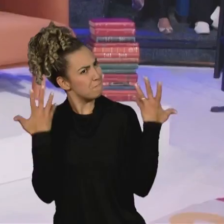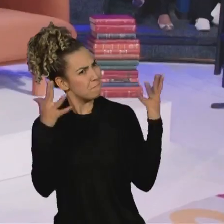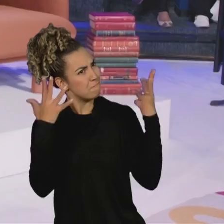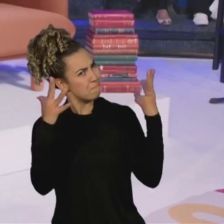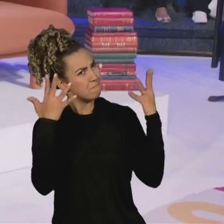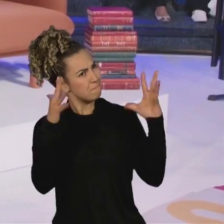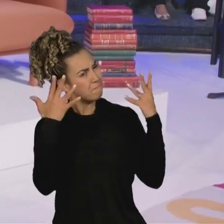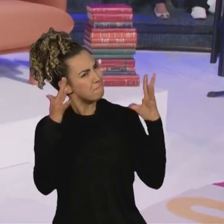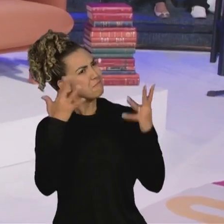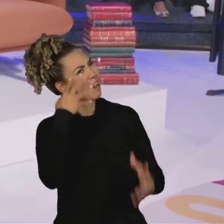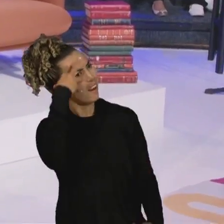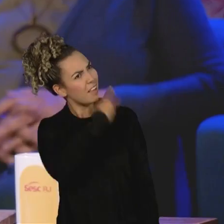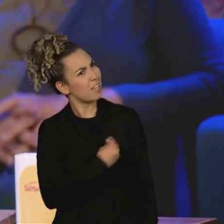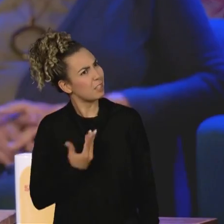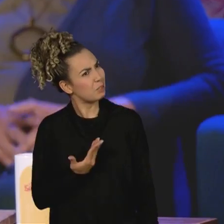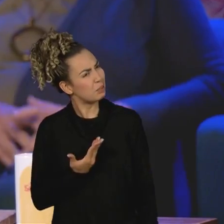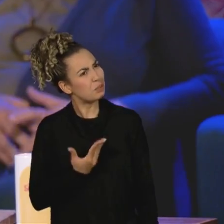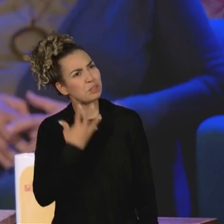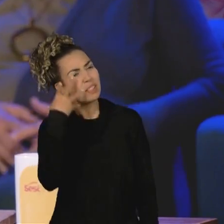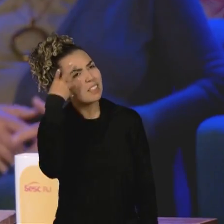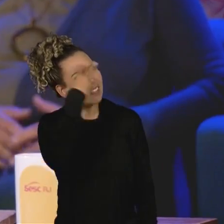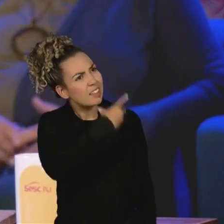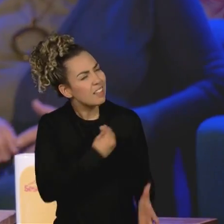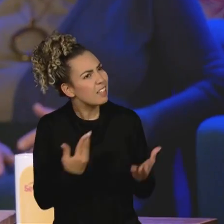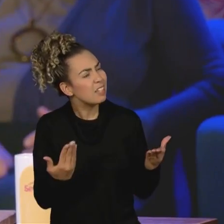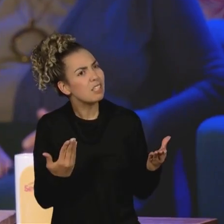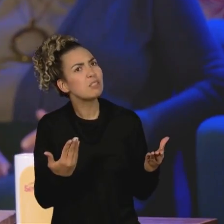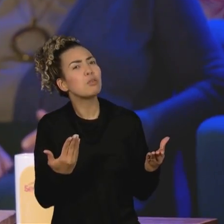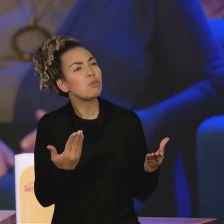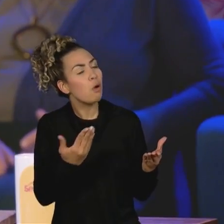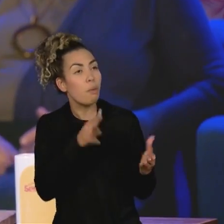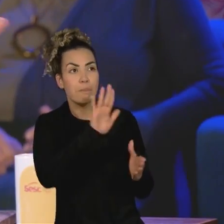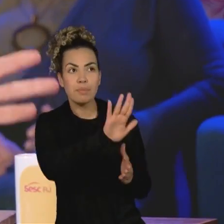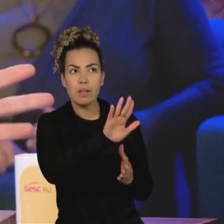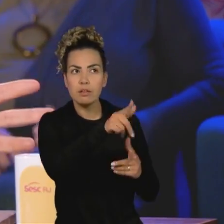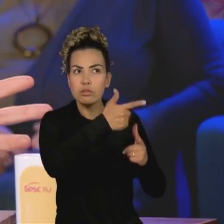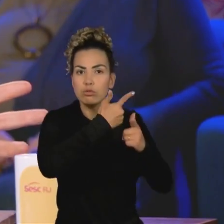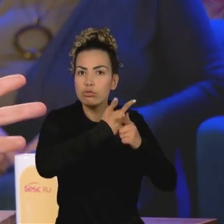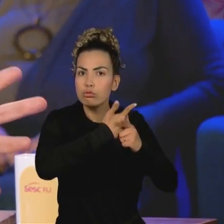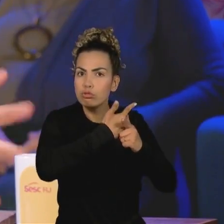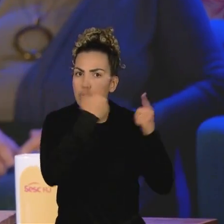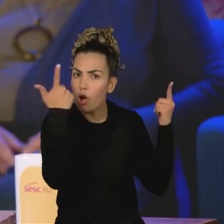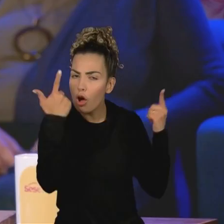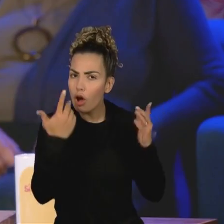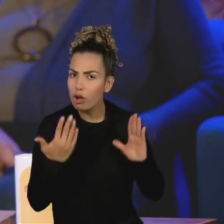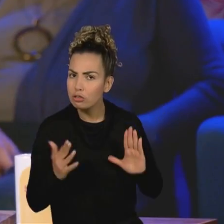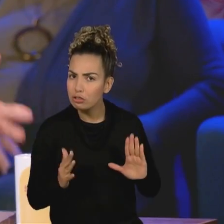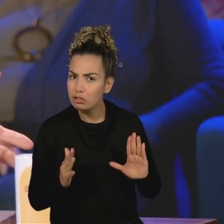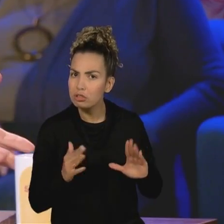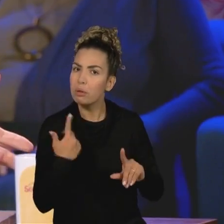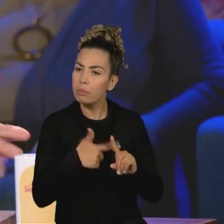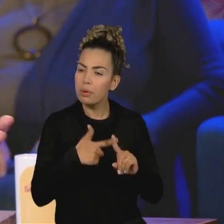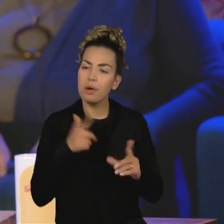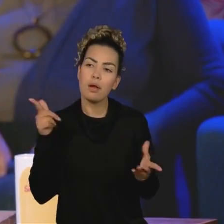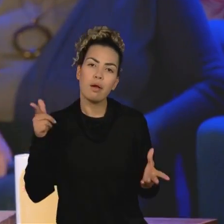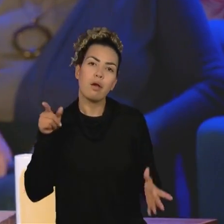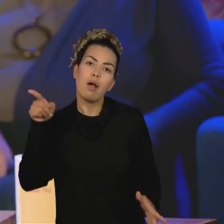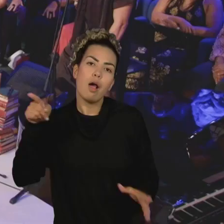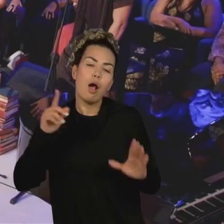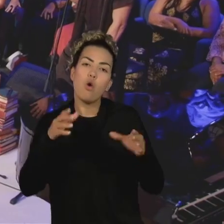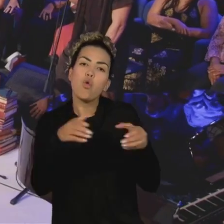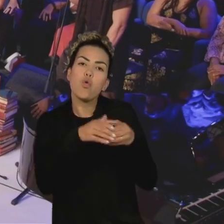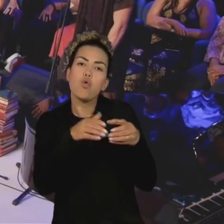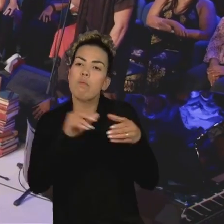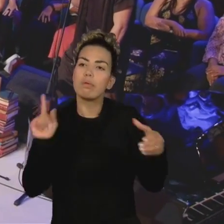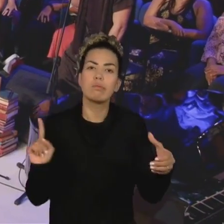Mas é lindo. A sua sorte, André, é que o Castro Neves é muito ocupado, porque não dá para participar da banda, senão... Eu não